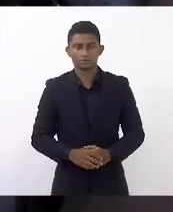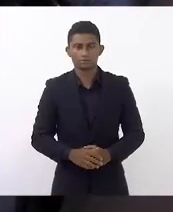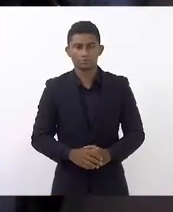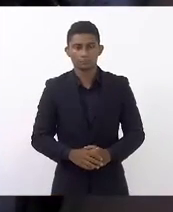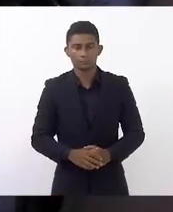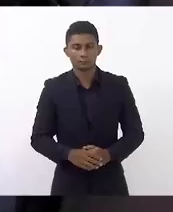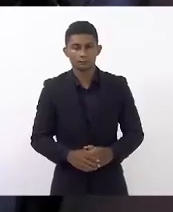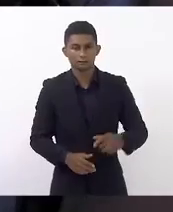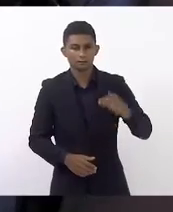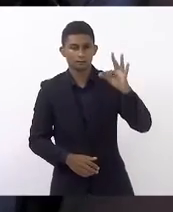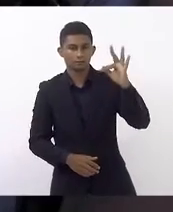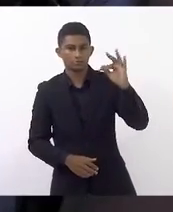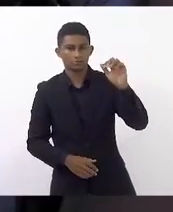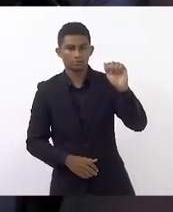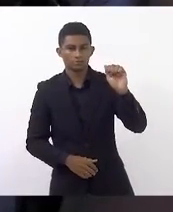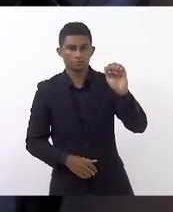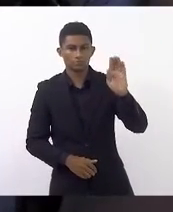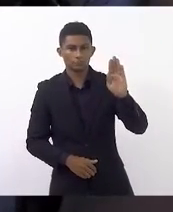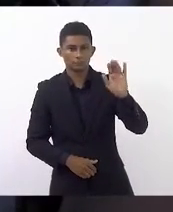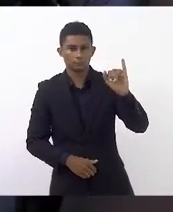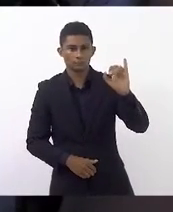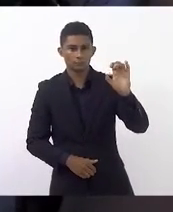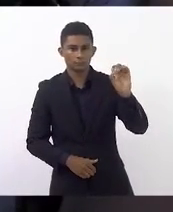Deputado Fábio Silva.